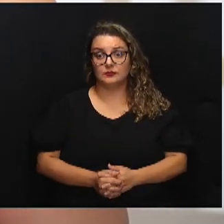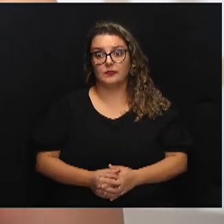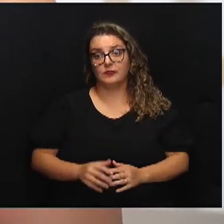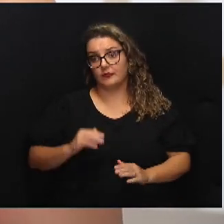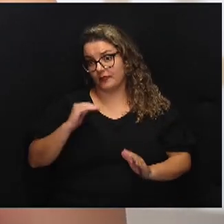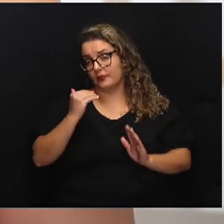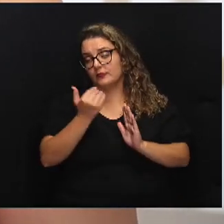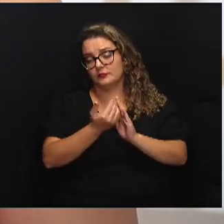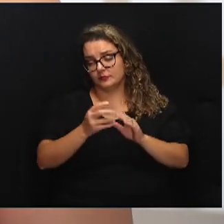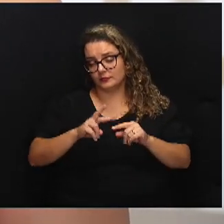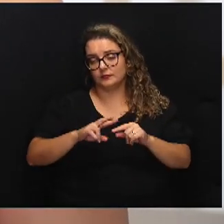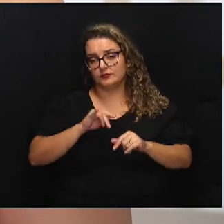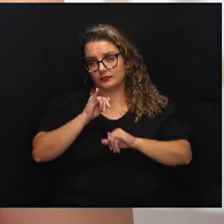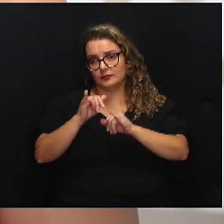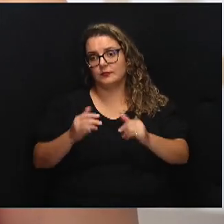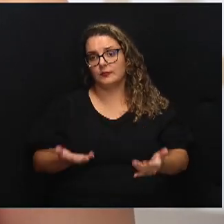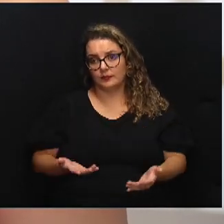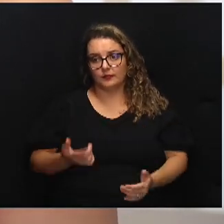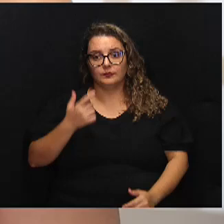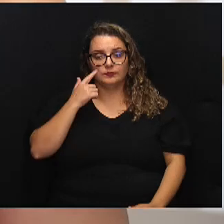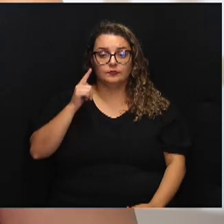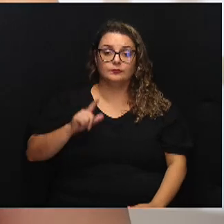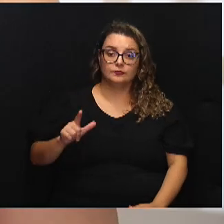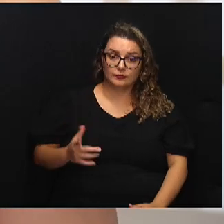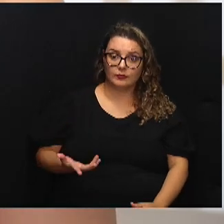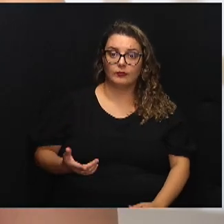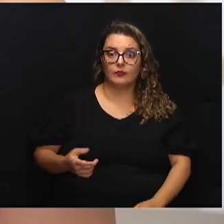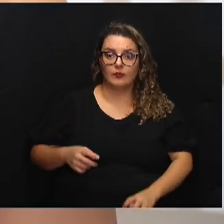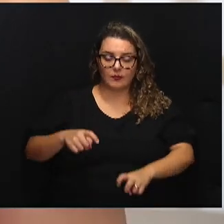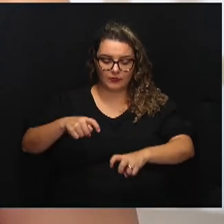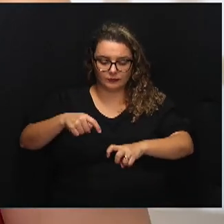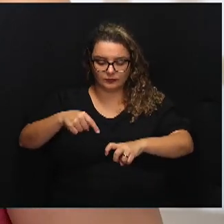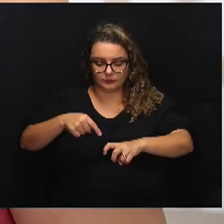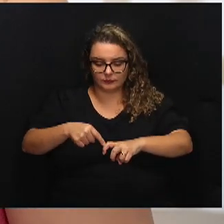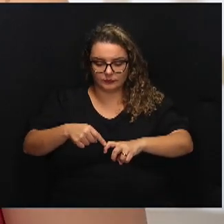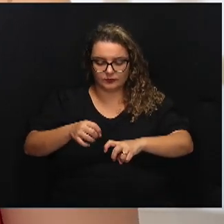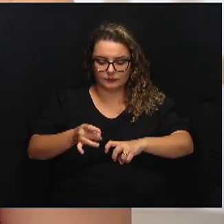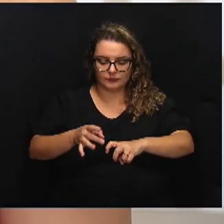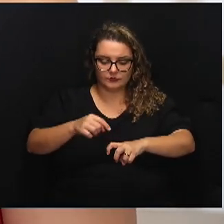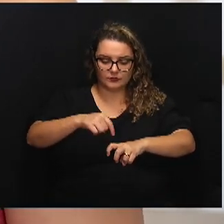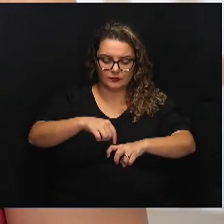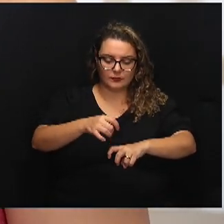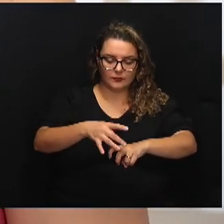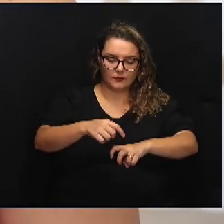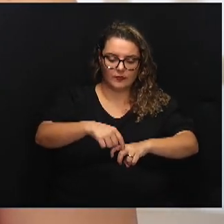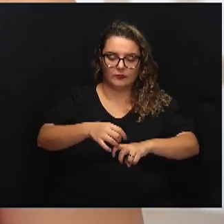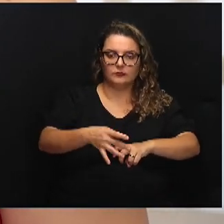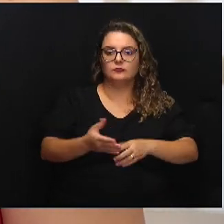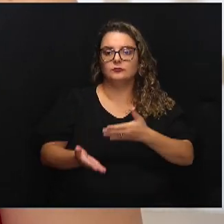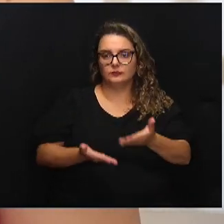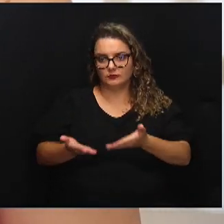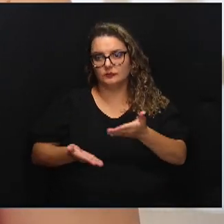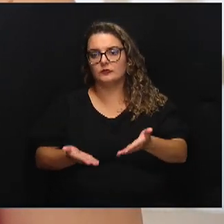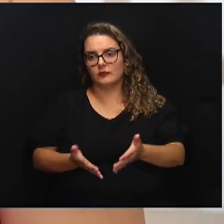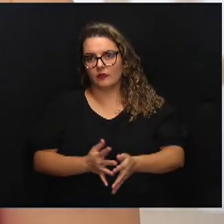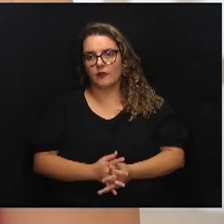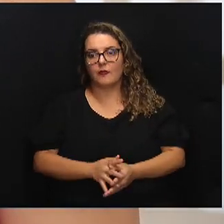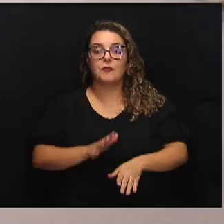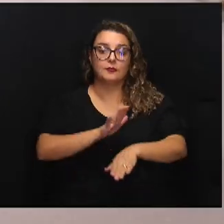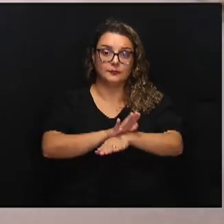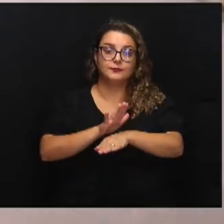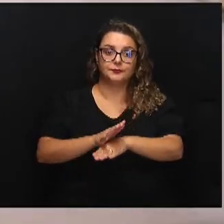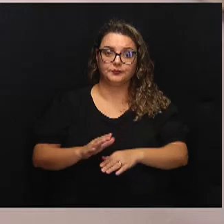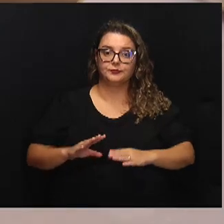orientações. Aí, claro, agora tem a acupuntura e outras coisas na parte de tratamento mesmo, né, na